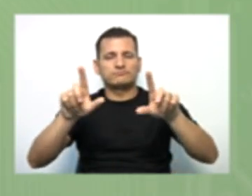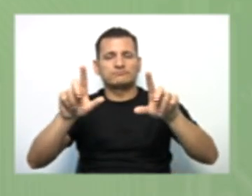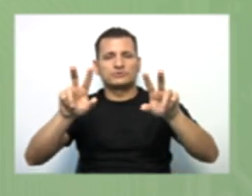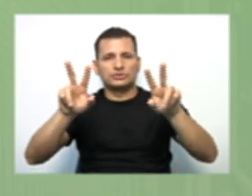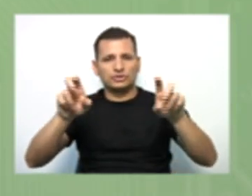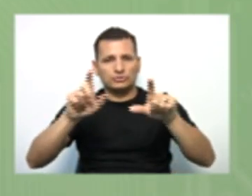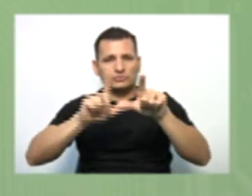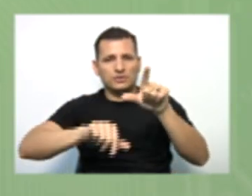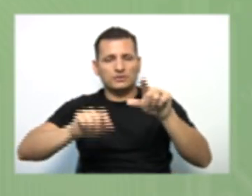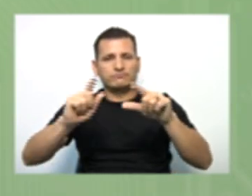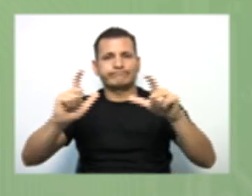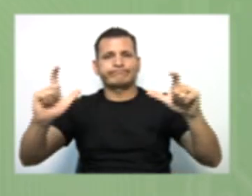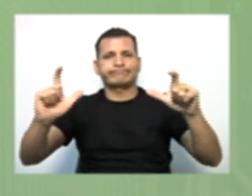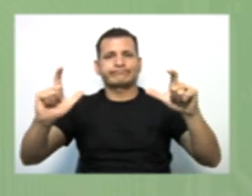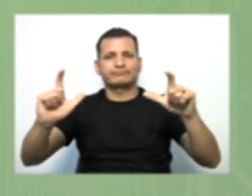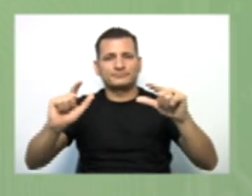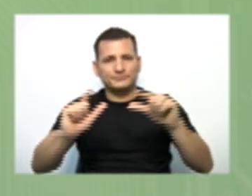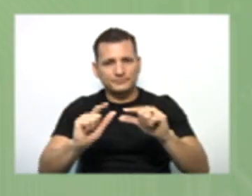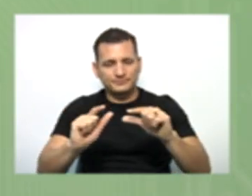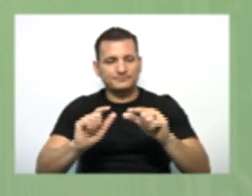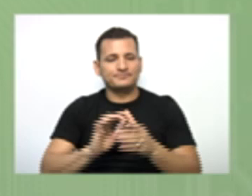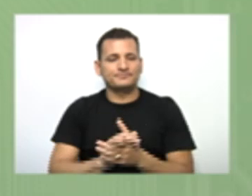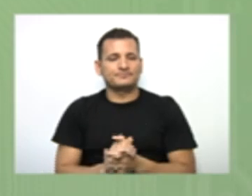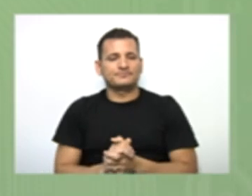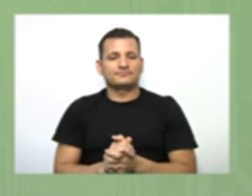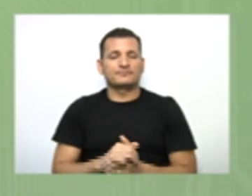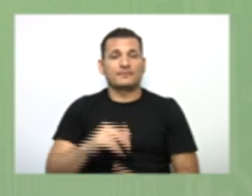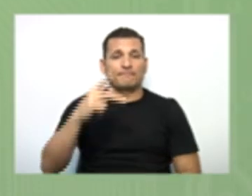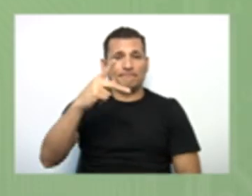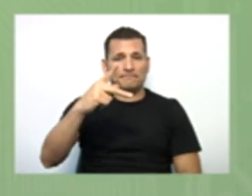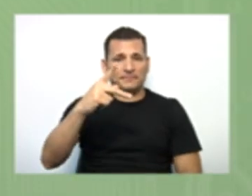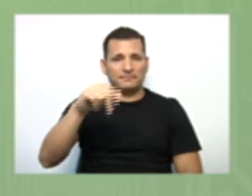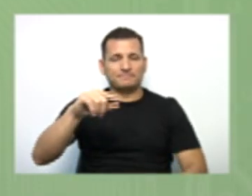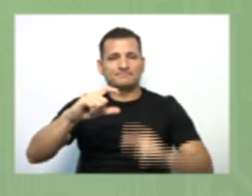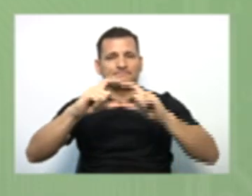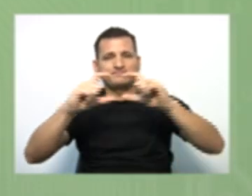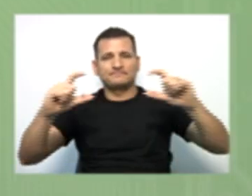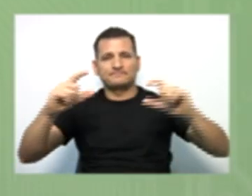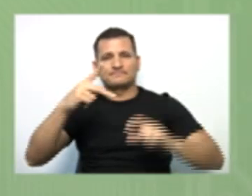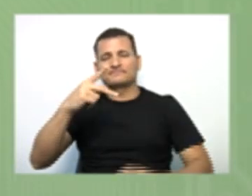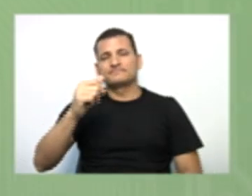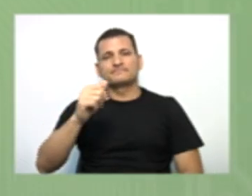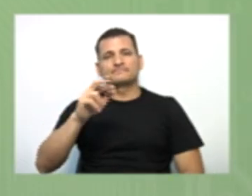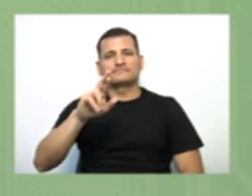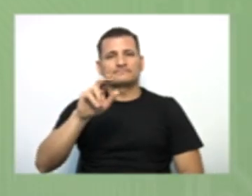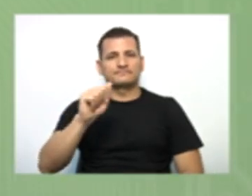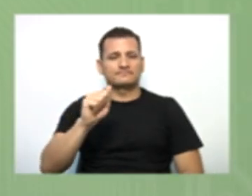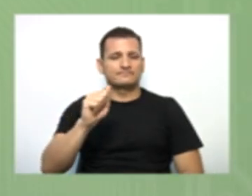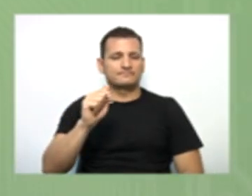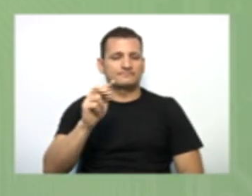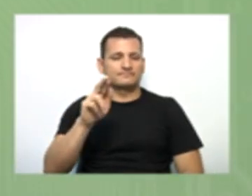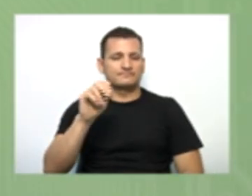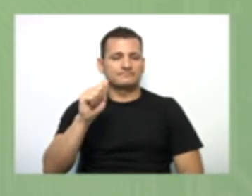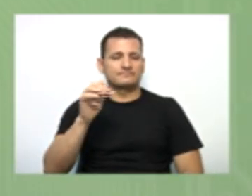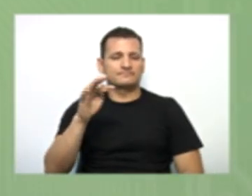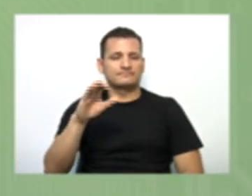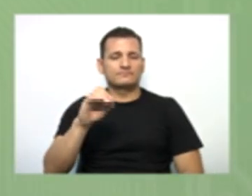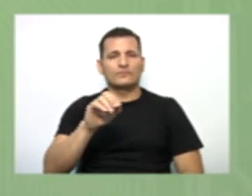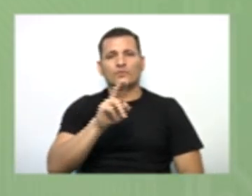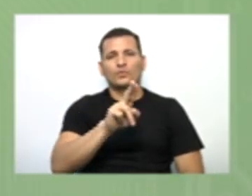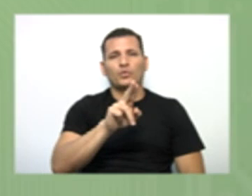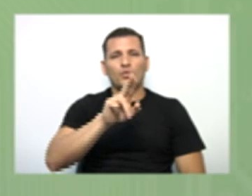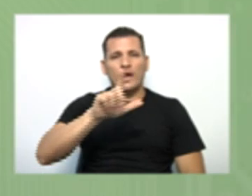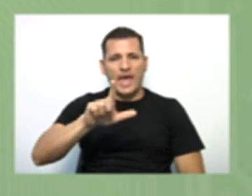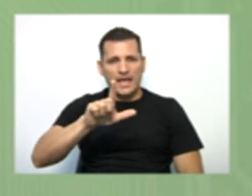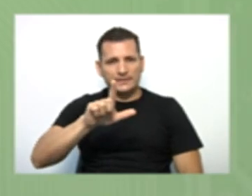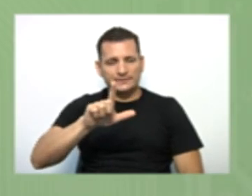os títulos. A tag P, que é a tag de parágrafo. Tag UL, que é de lista não